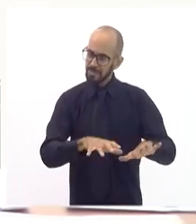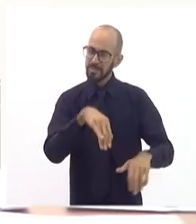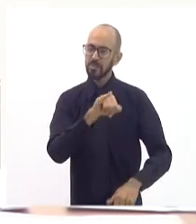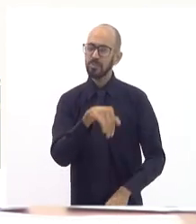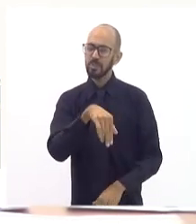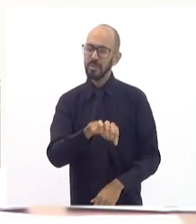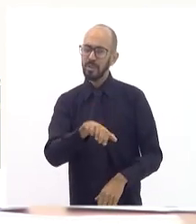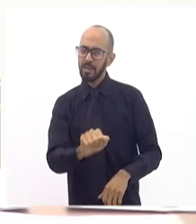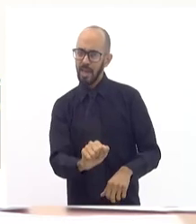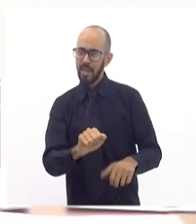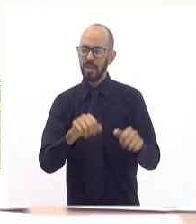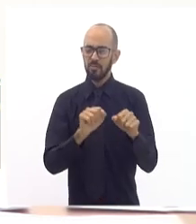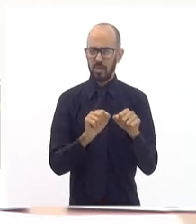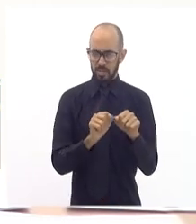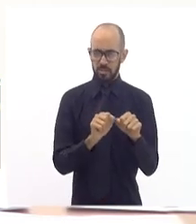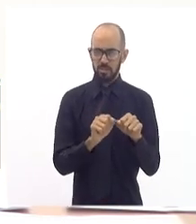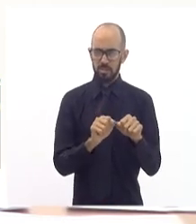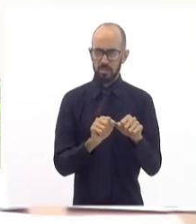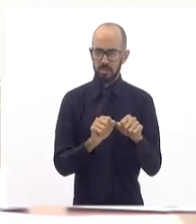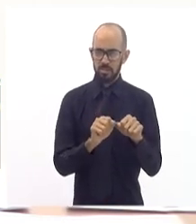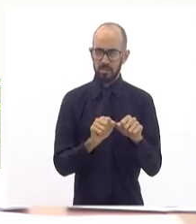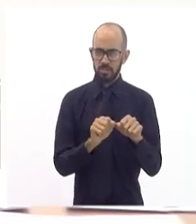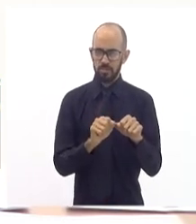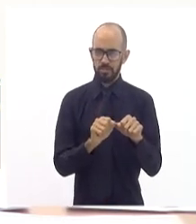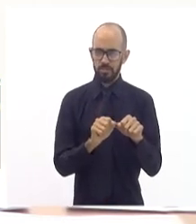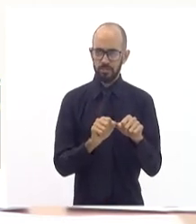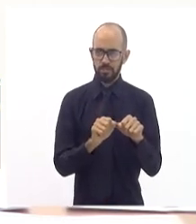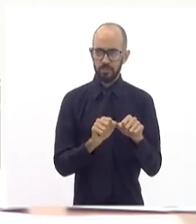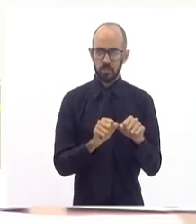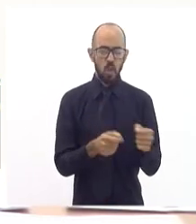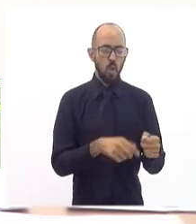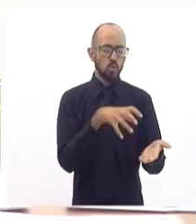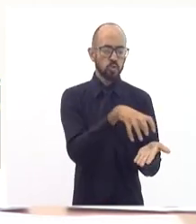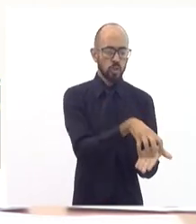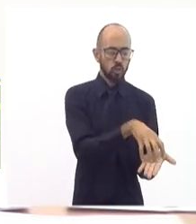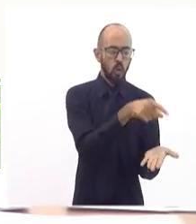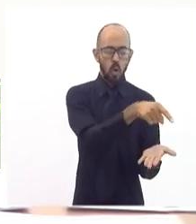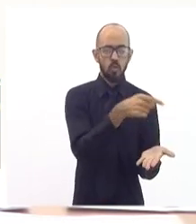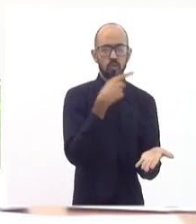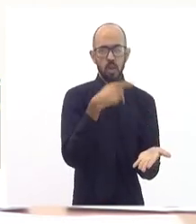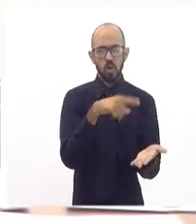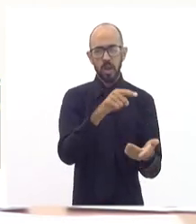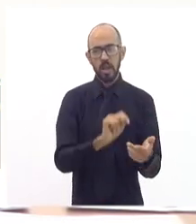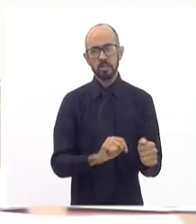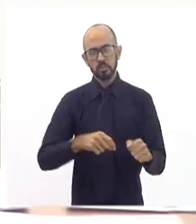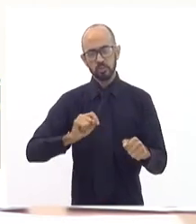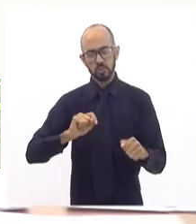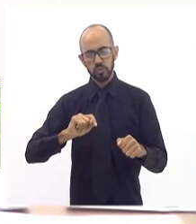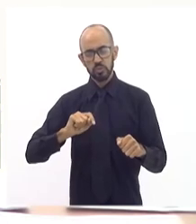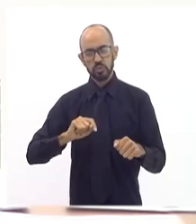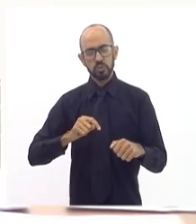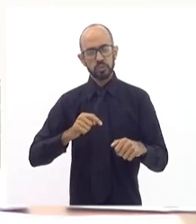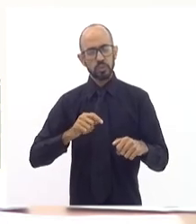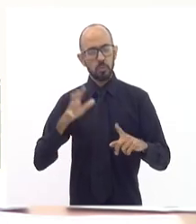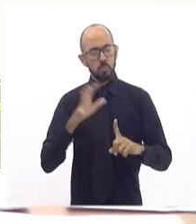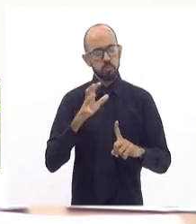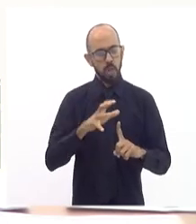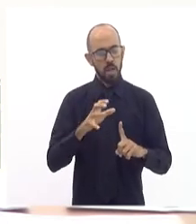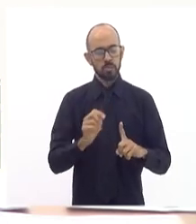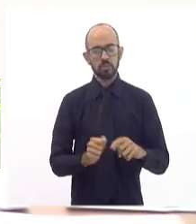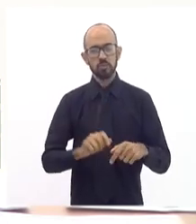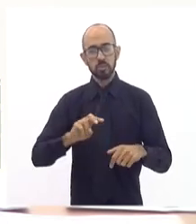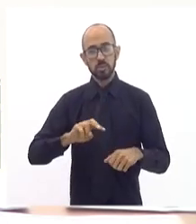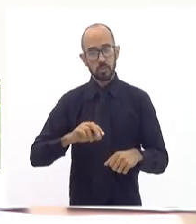o projeto se não aparecer logo classificou a operação como de impacto significativo ou seja com